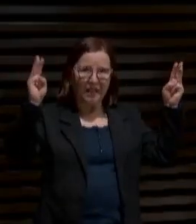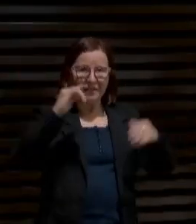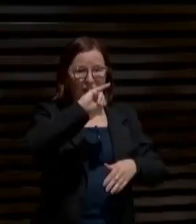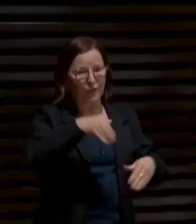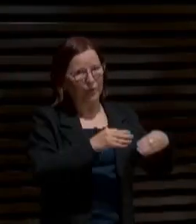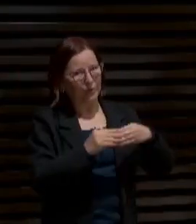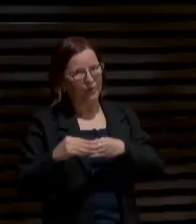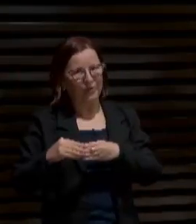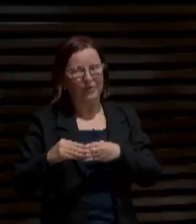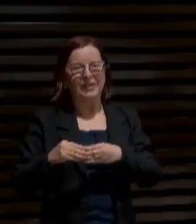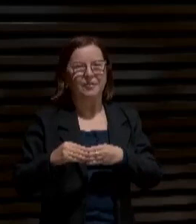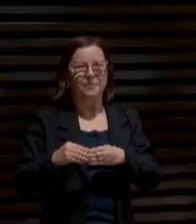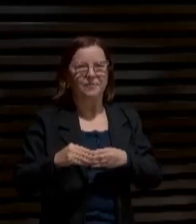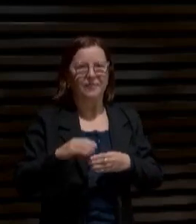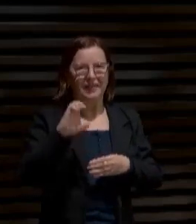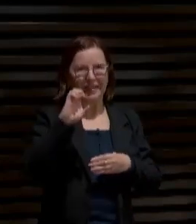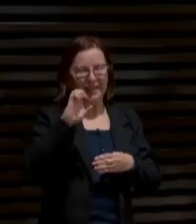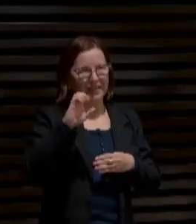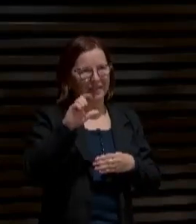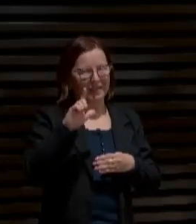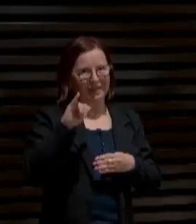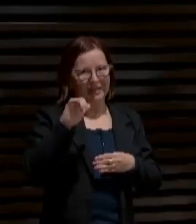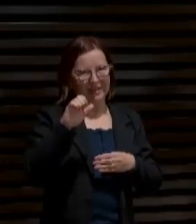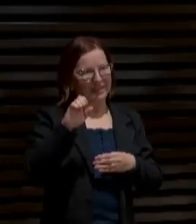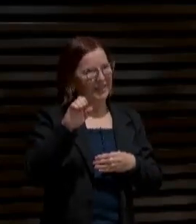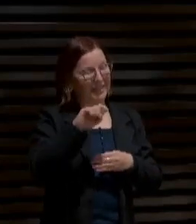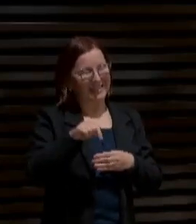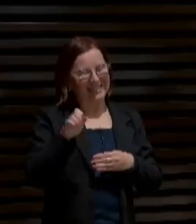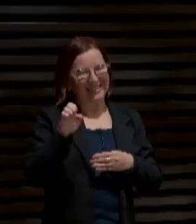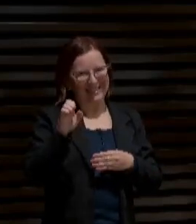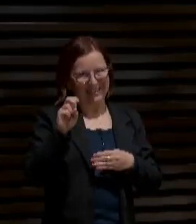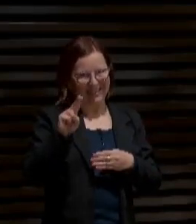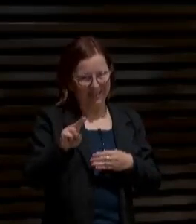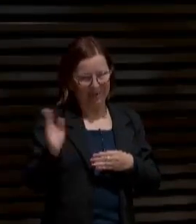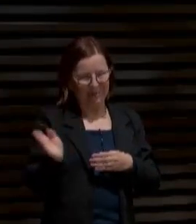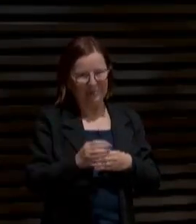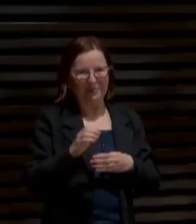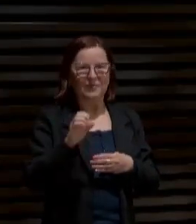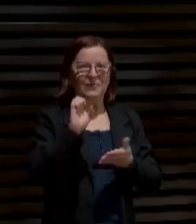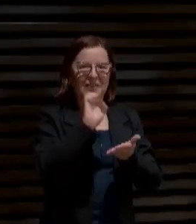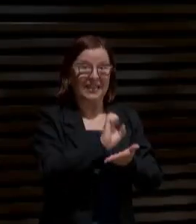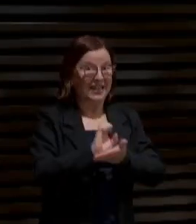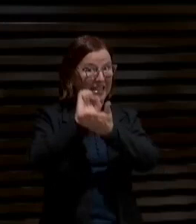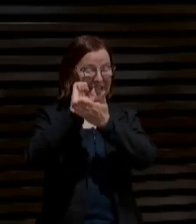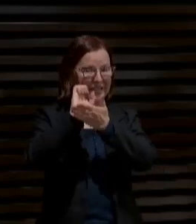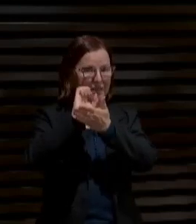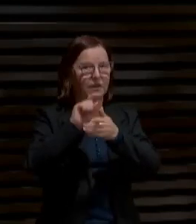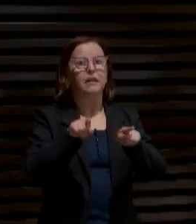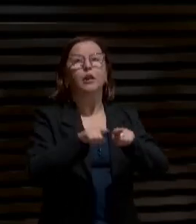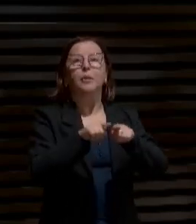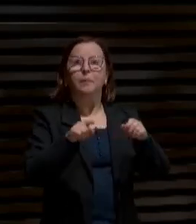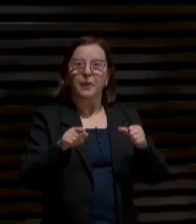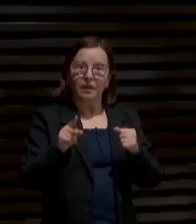Eliseu Elias ele abriram o mar mas Pedro andou sobre as águas irmãos